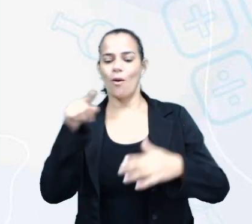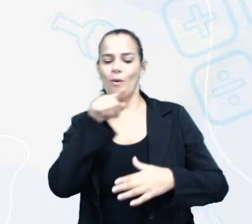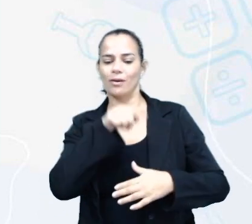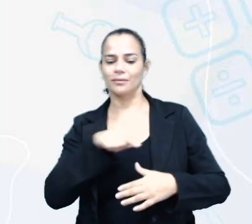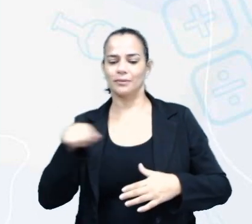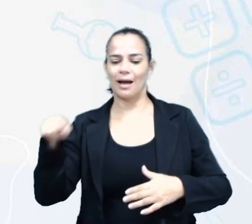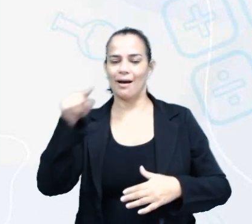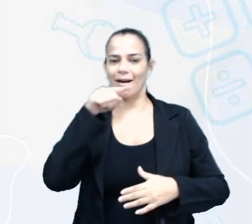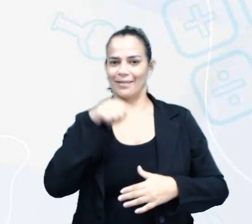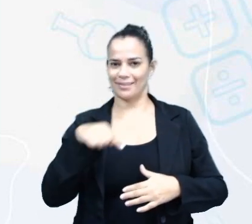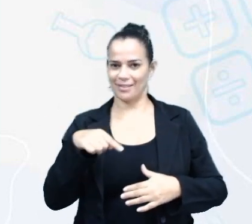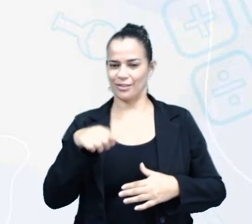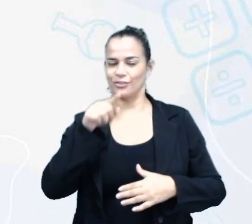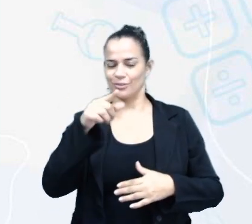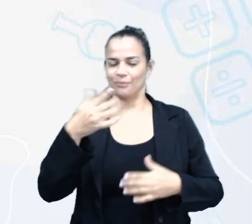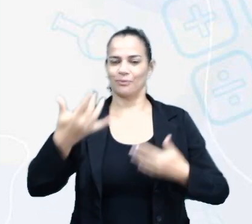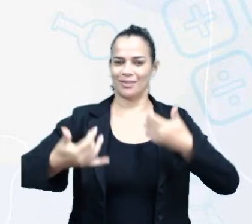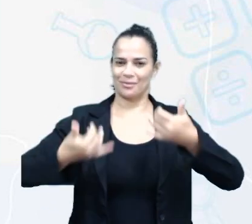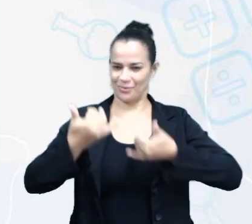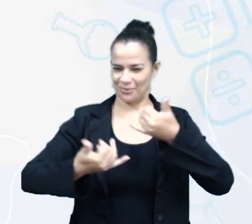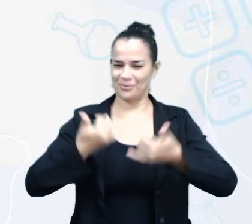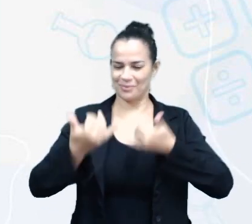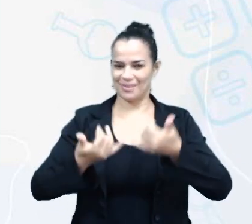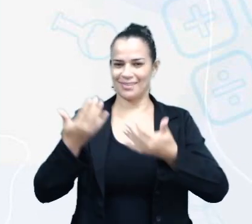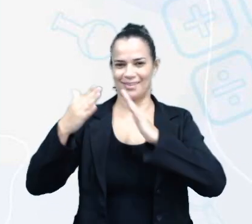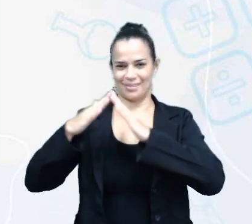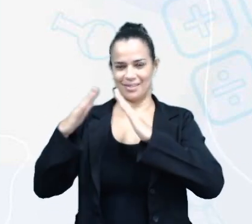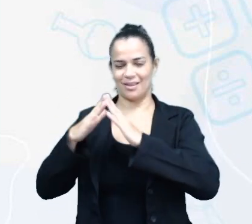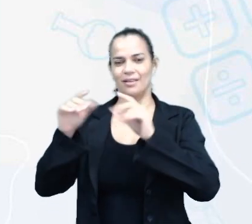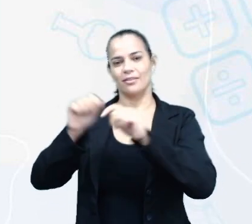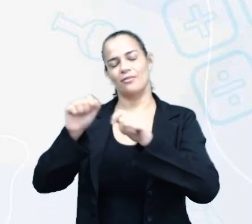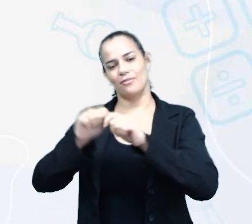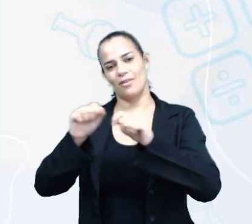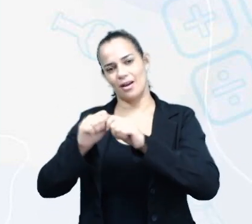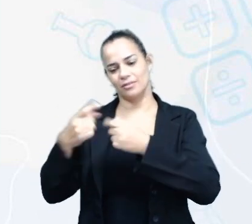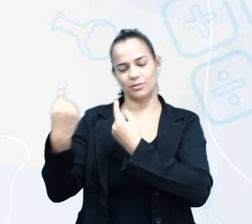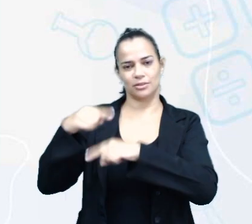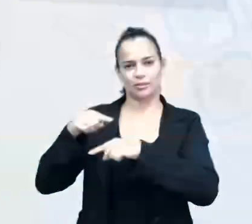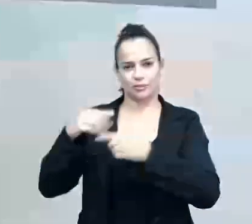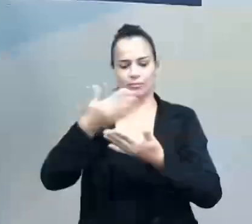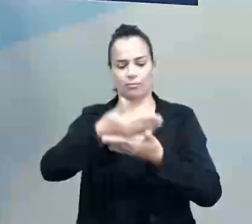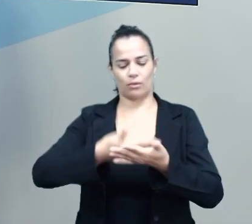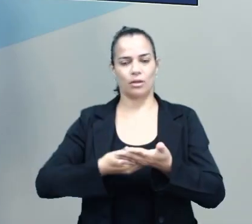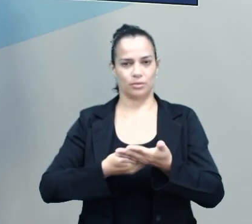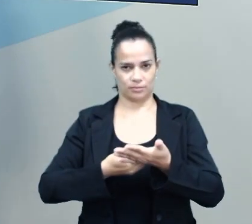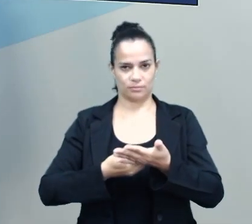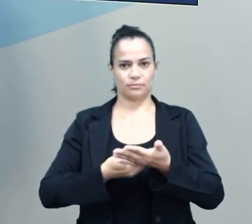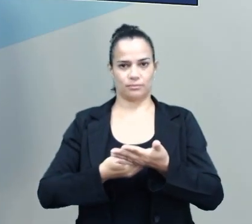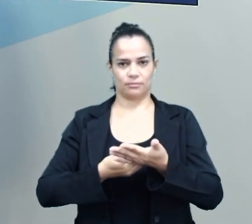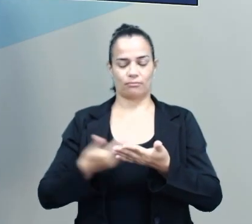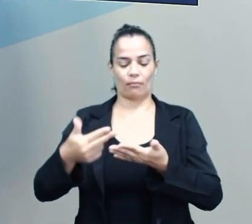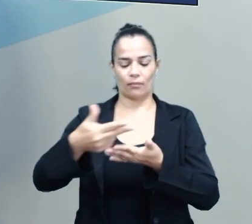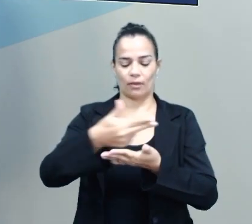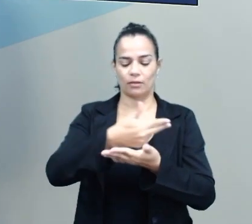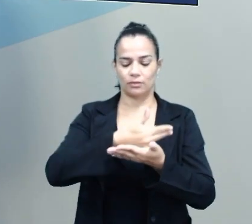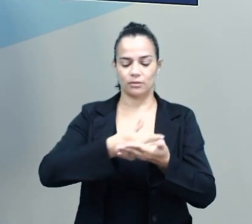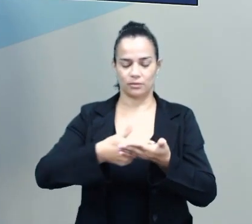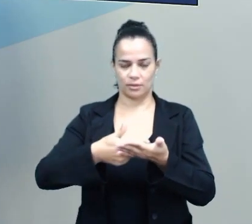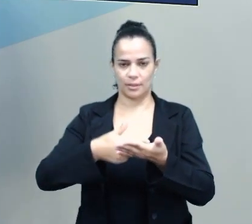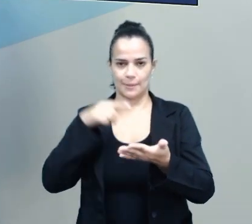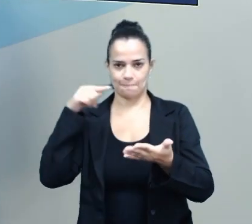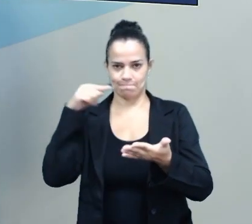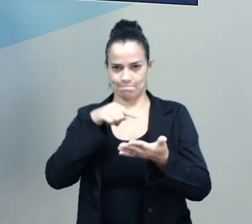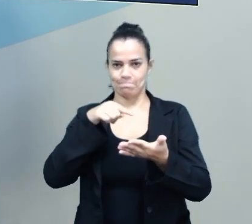para você se divertir em casa. Faça esse desafio no caderno. Desenhe